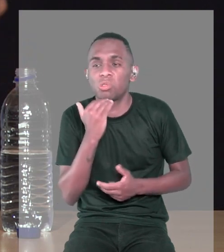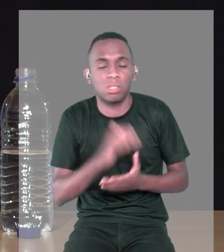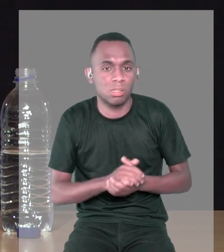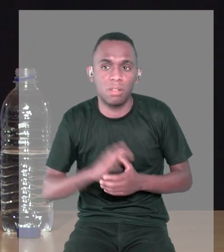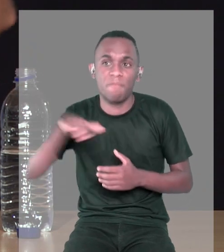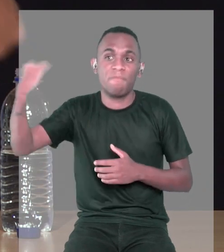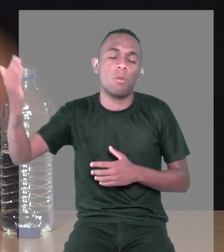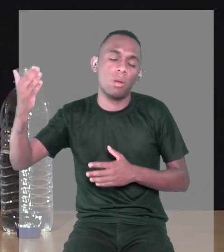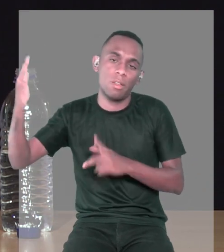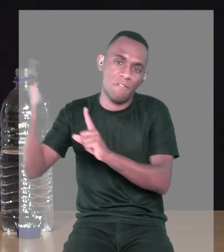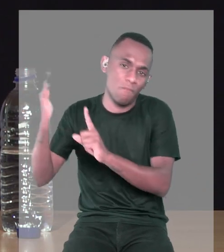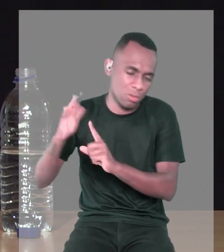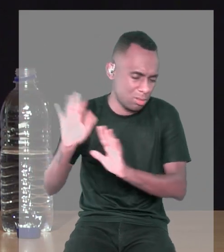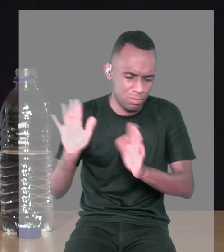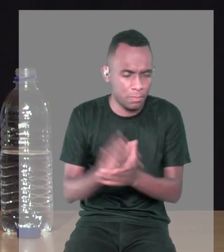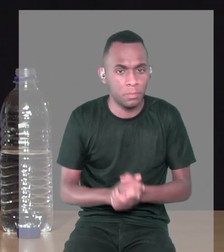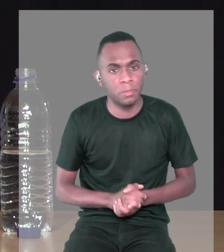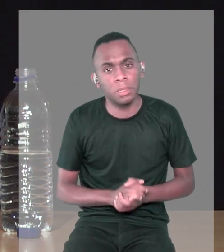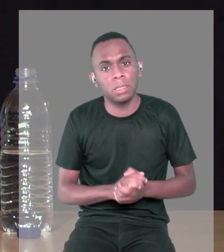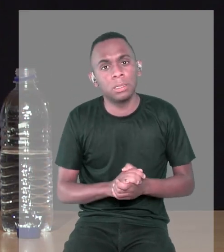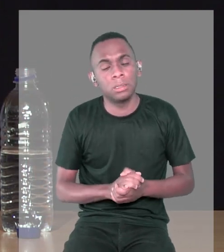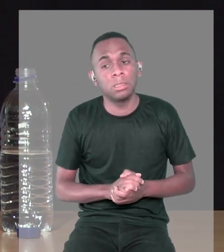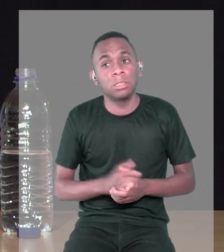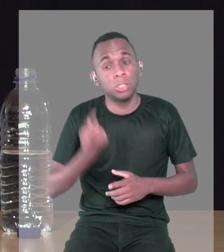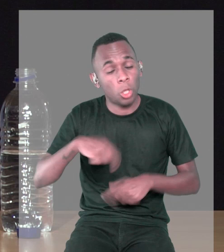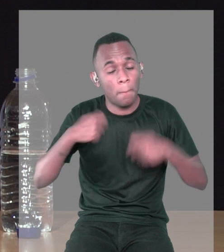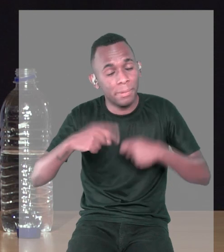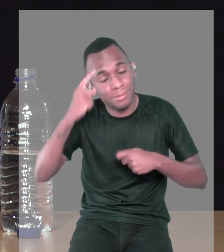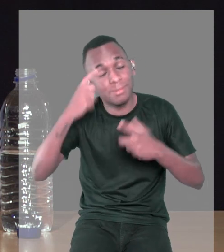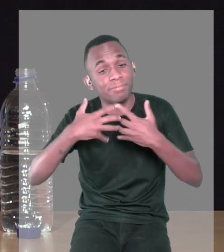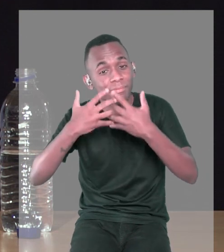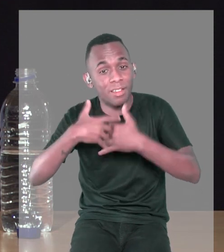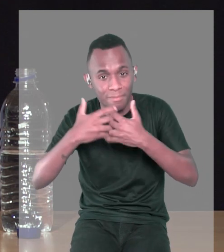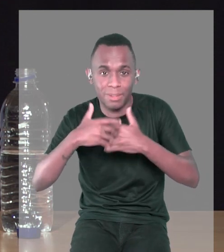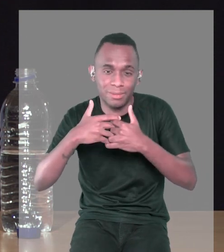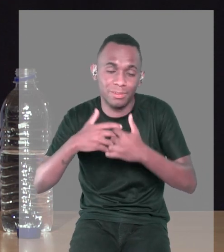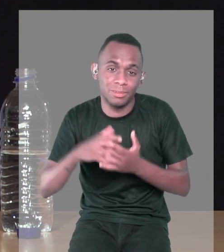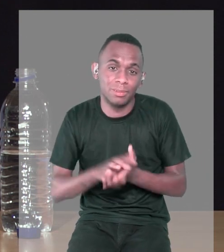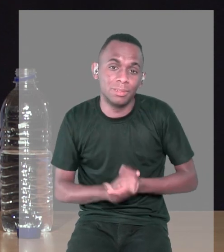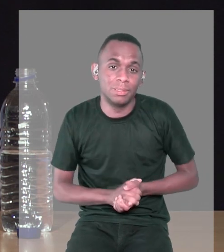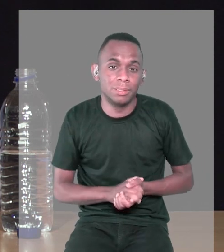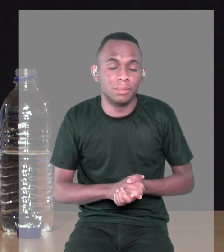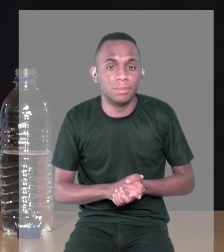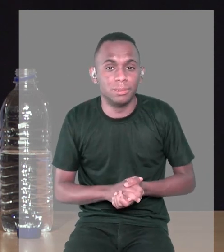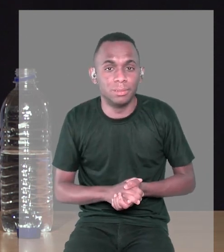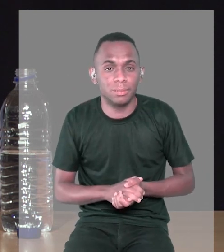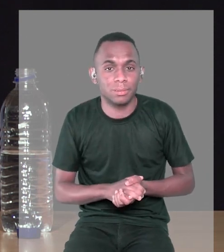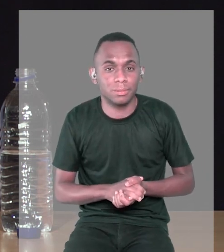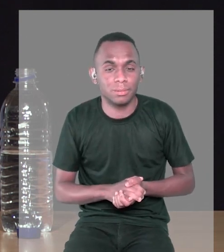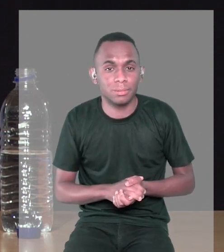que não dê para de fora alguma coisa ser montada. Pode ser que isso nos force a pensar.